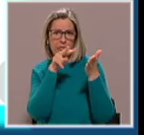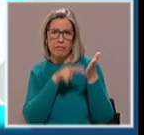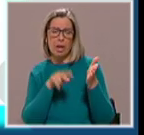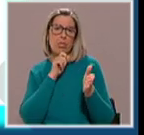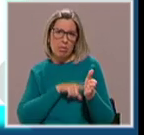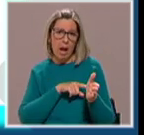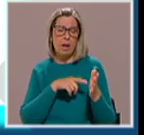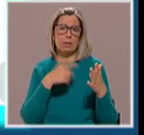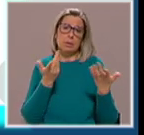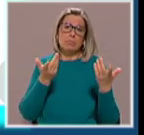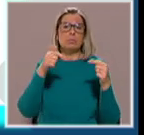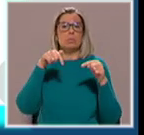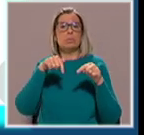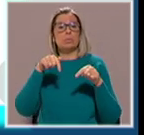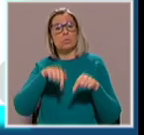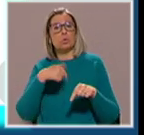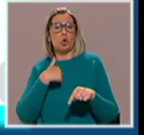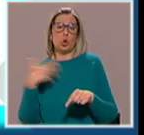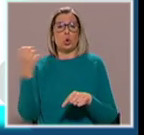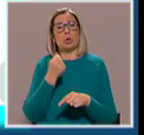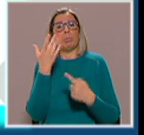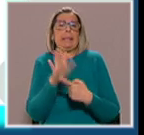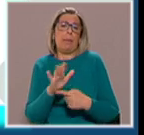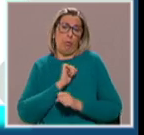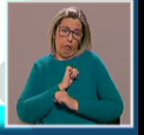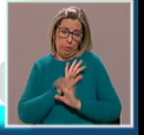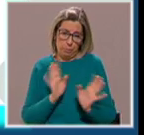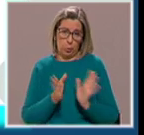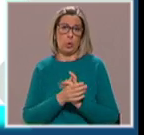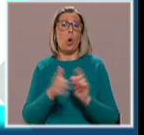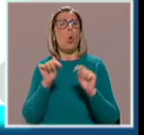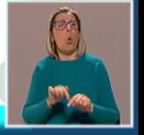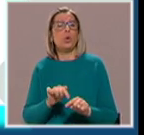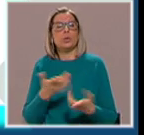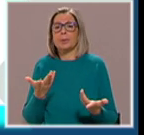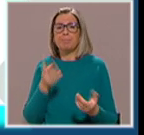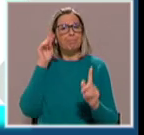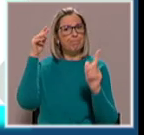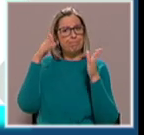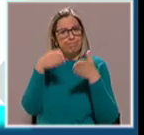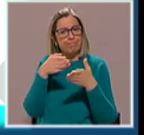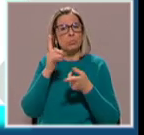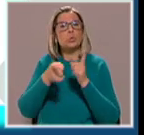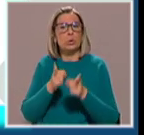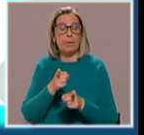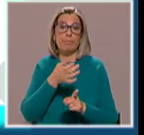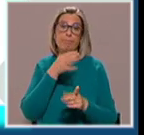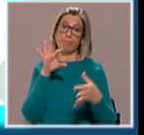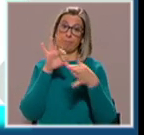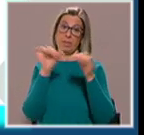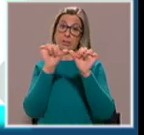lá. Nós trouxemos aqui, como sempre, apenas um exemplo. Então o que é que nós vamos falar hoje? Hoje iremos falar sobre o